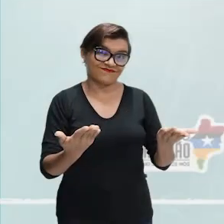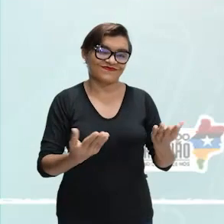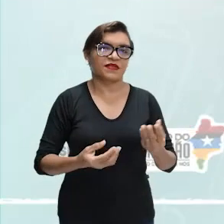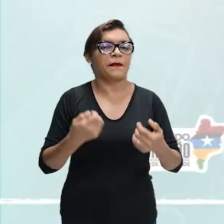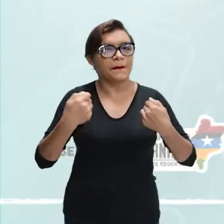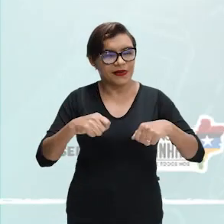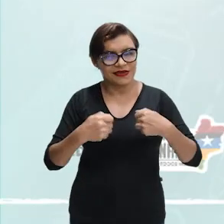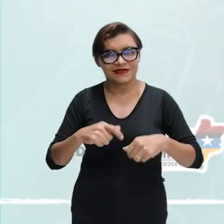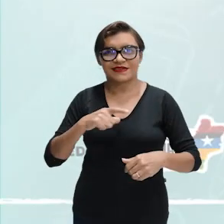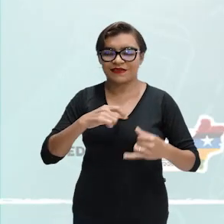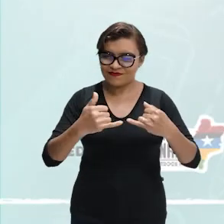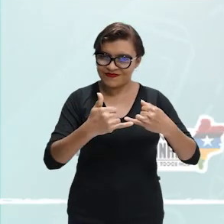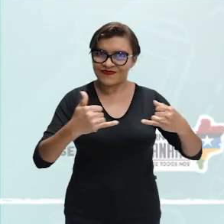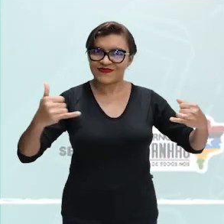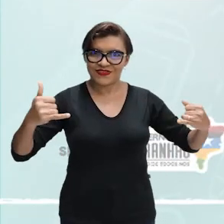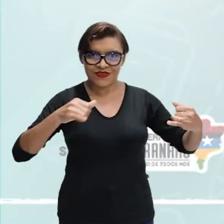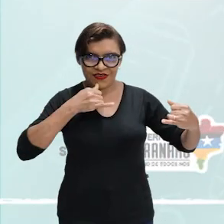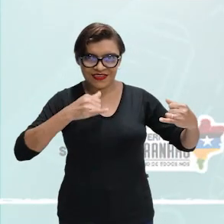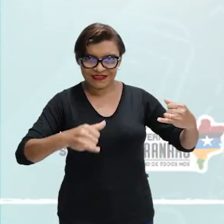Ok?